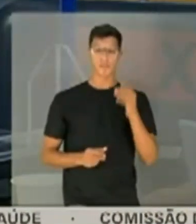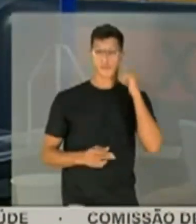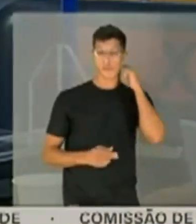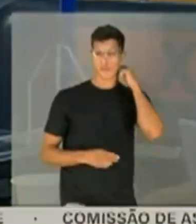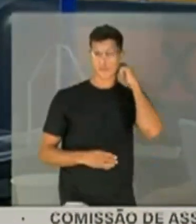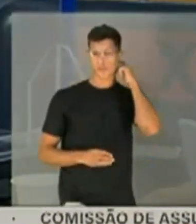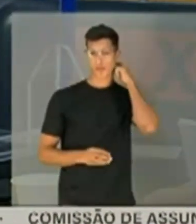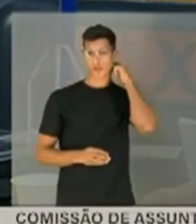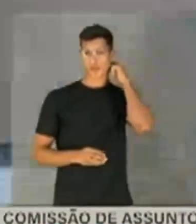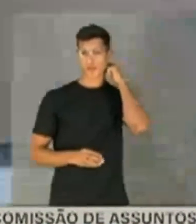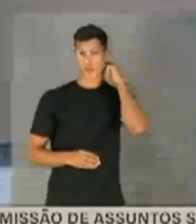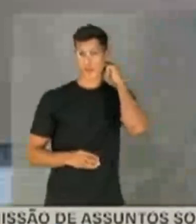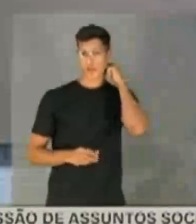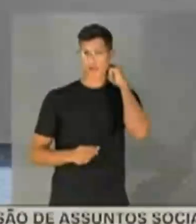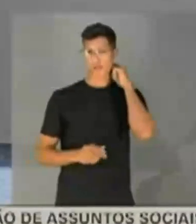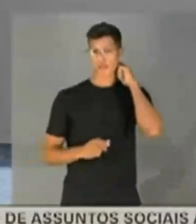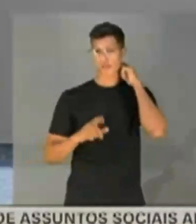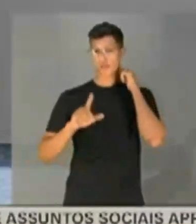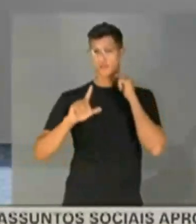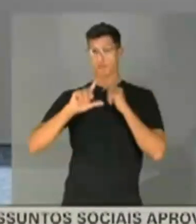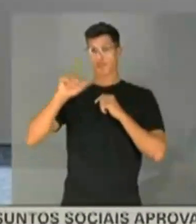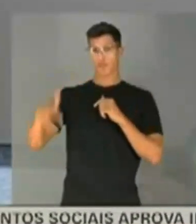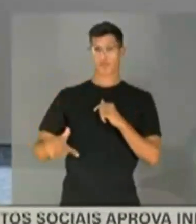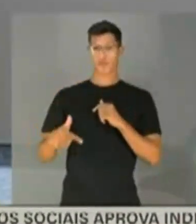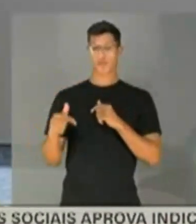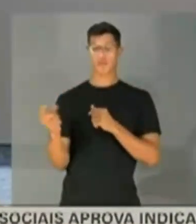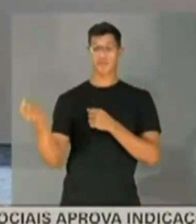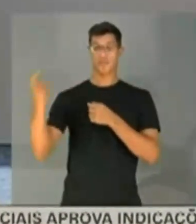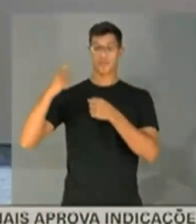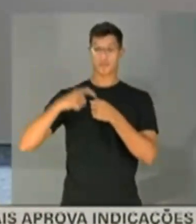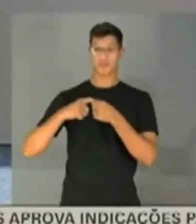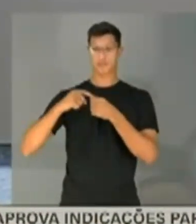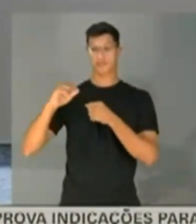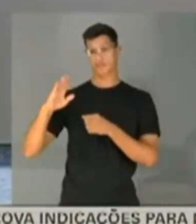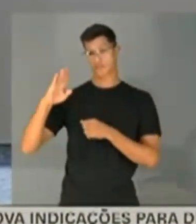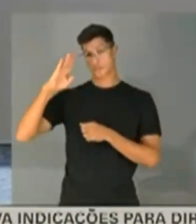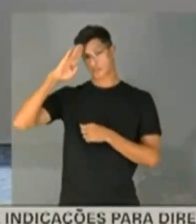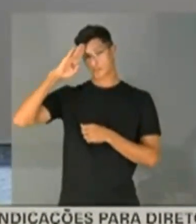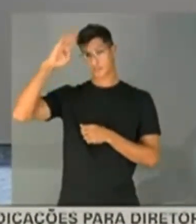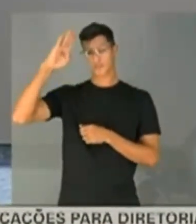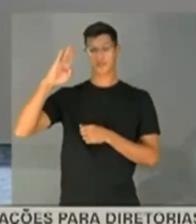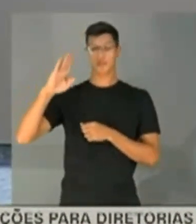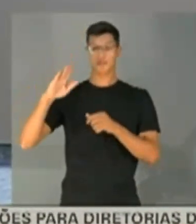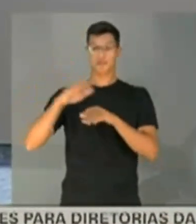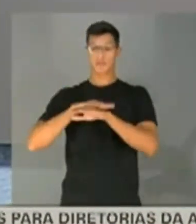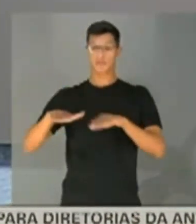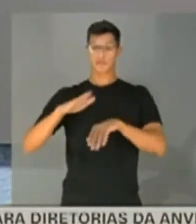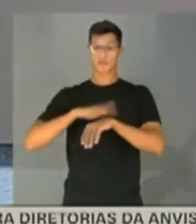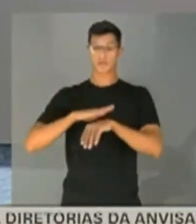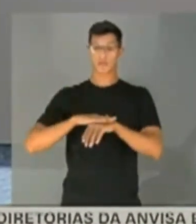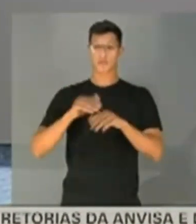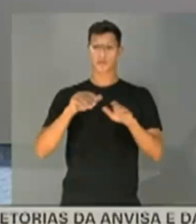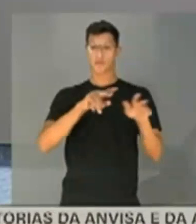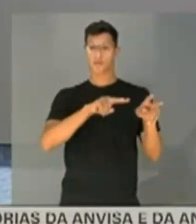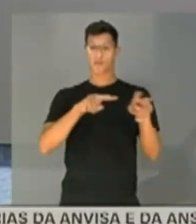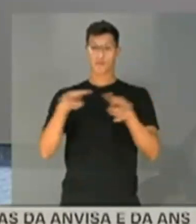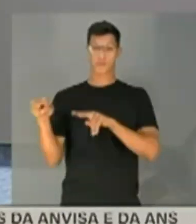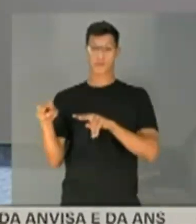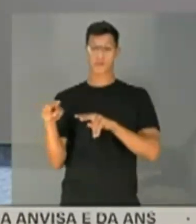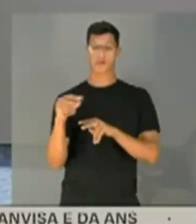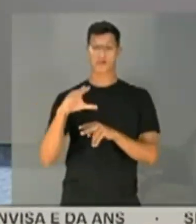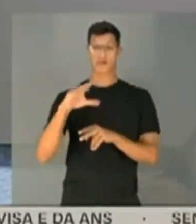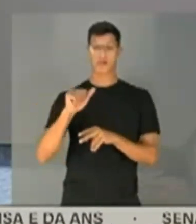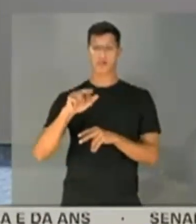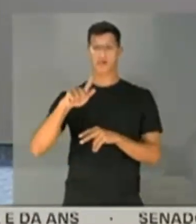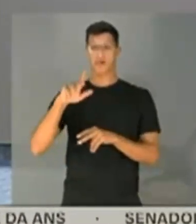Após a exoneração, na verdade, o tenente-coronel Alex retornou ao Exército, porque acabou o tempo de sessão dele, e o